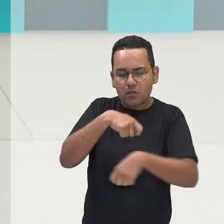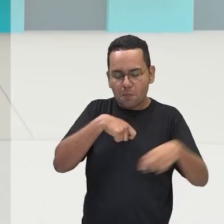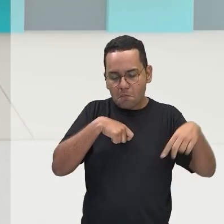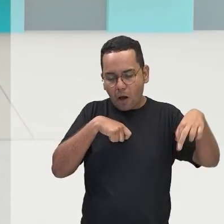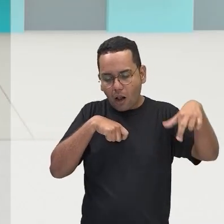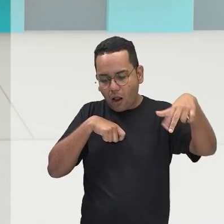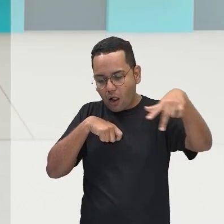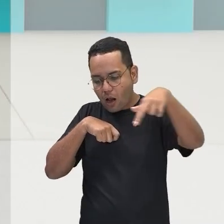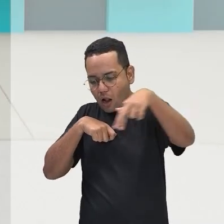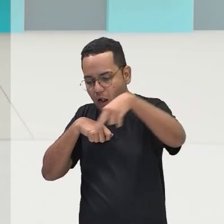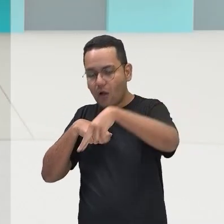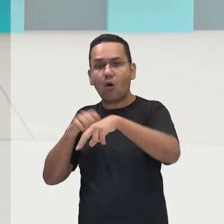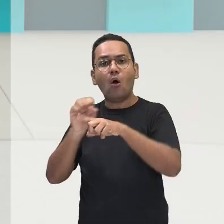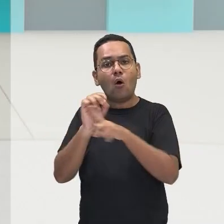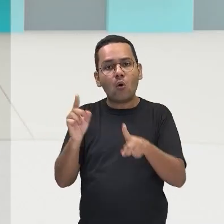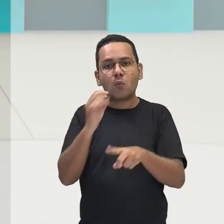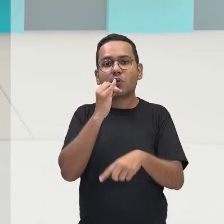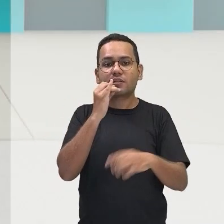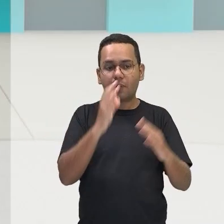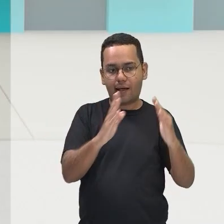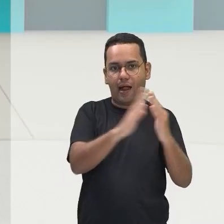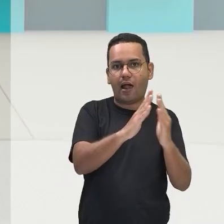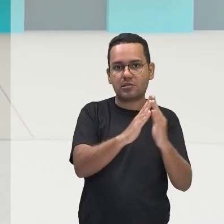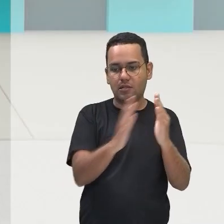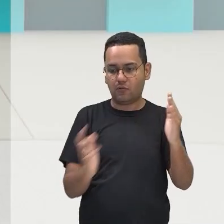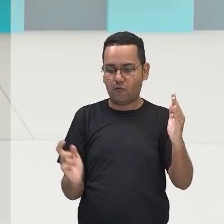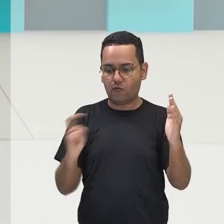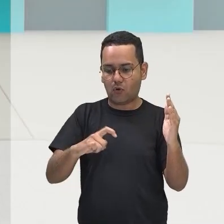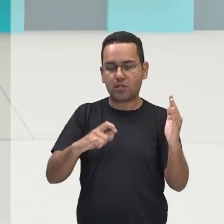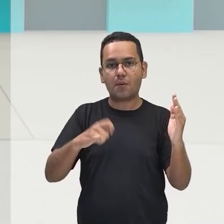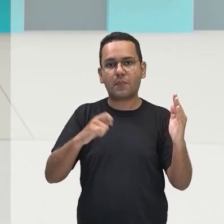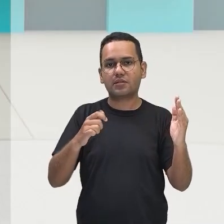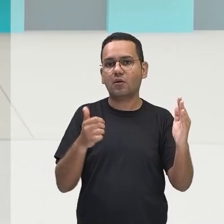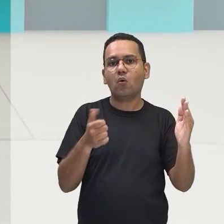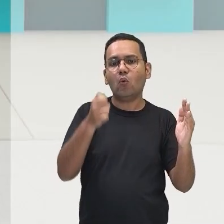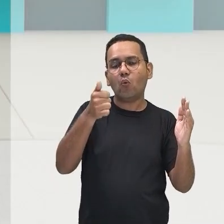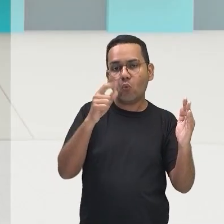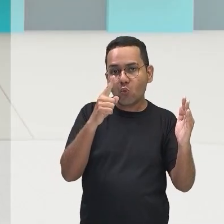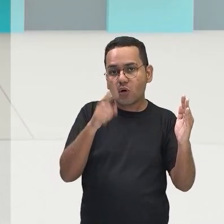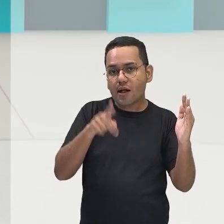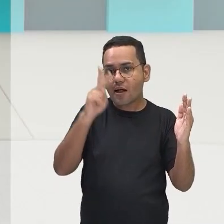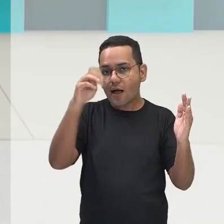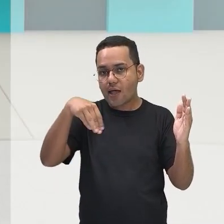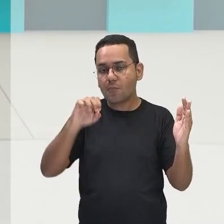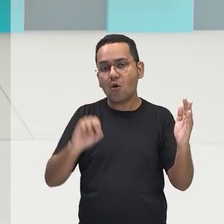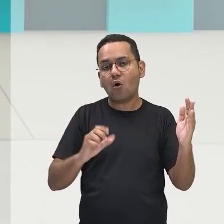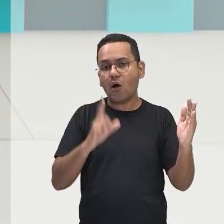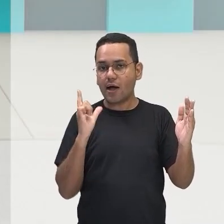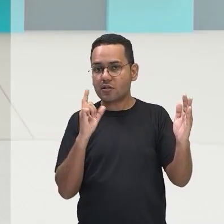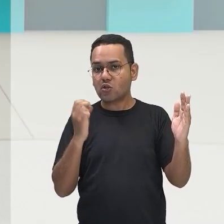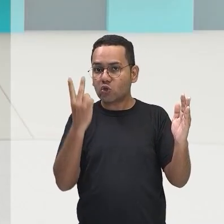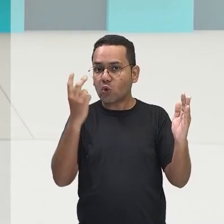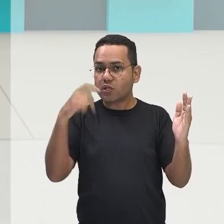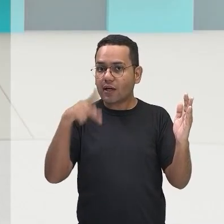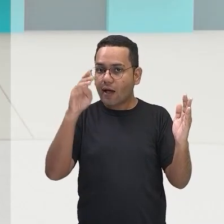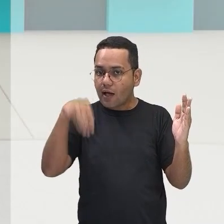né, em vez de pegar uma carona aí até chegar em casa, solta 1 quilômetro ou 2 quilômetros antes, e aí você